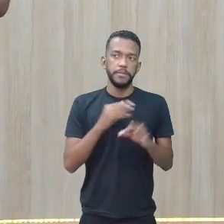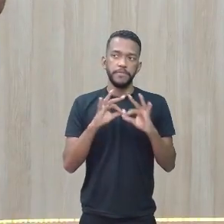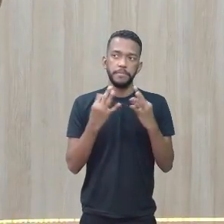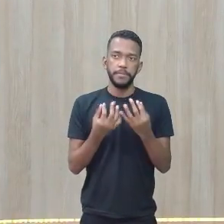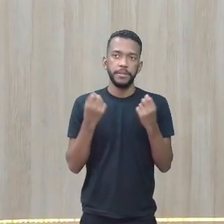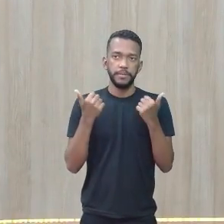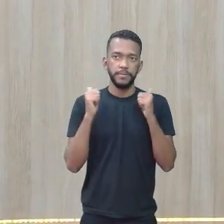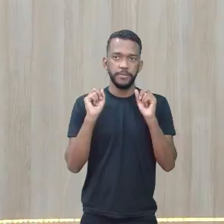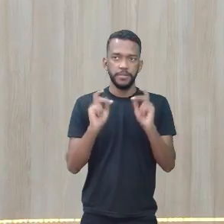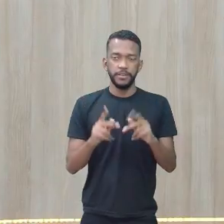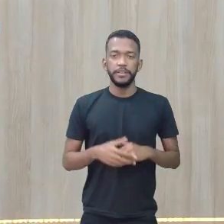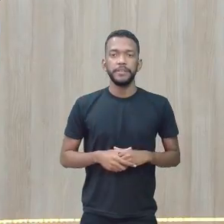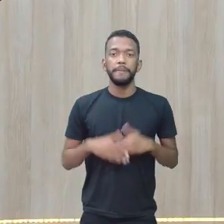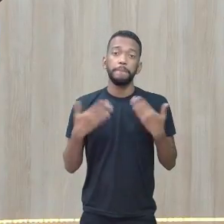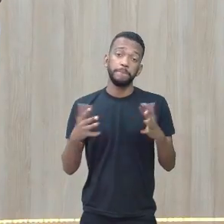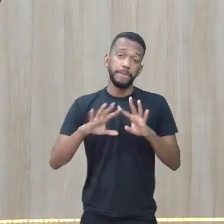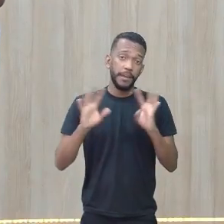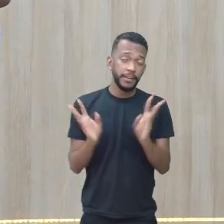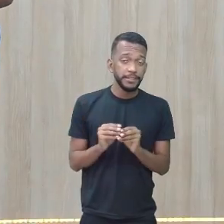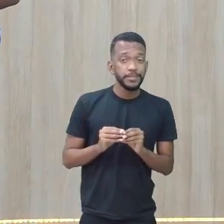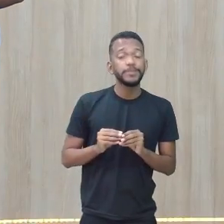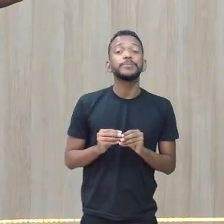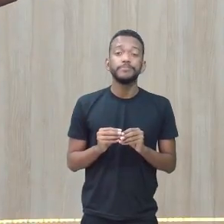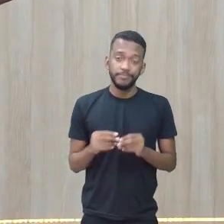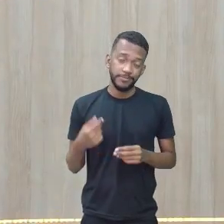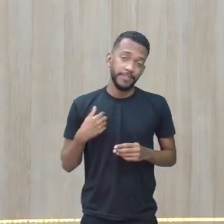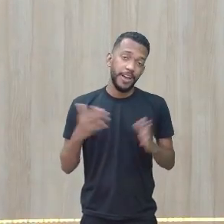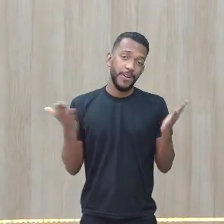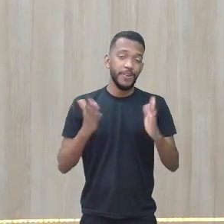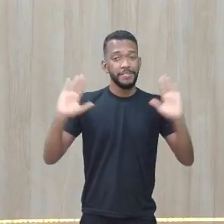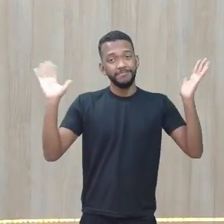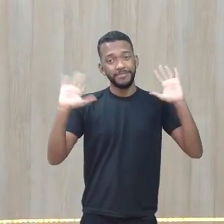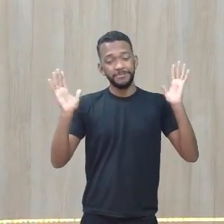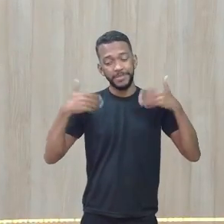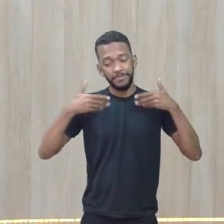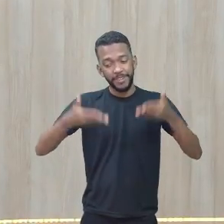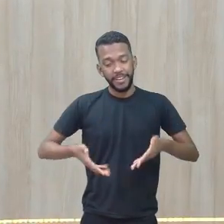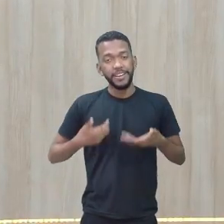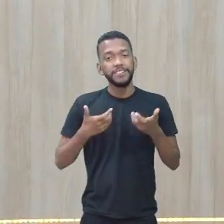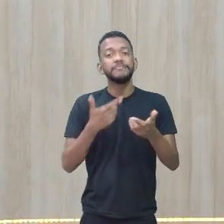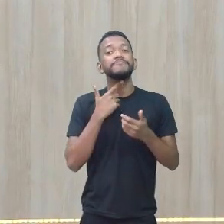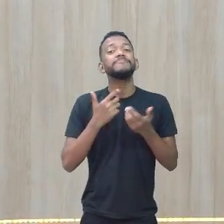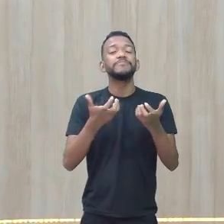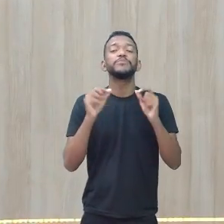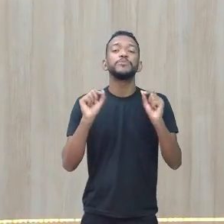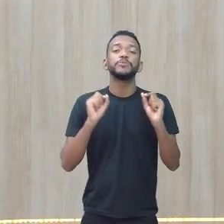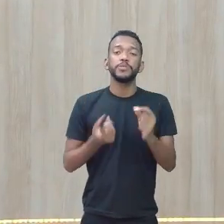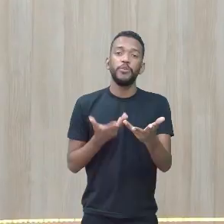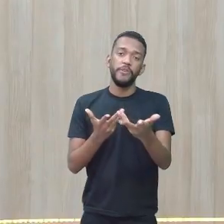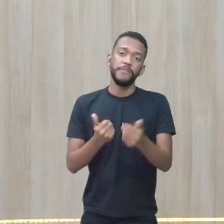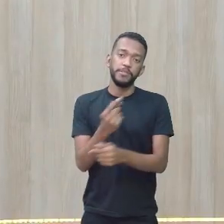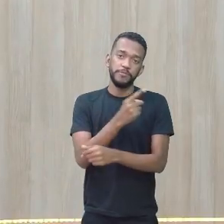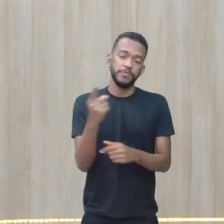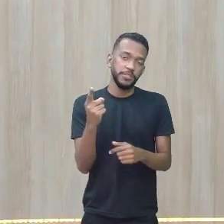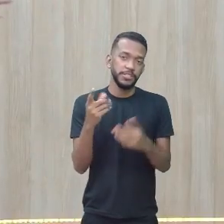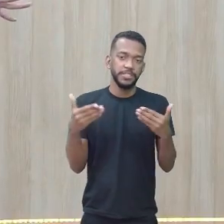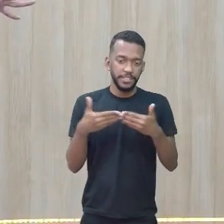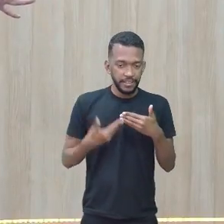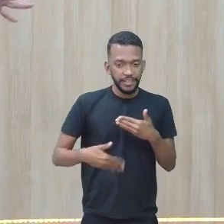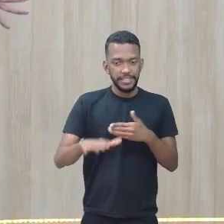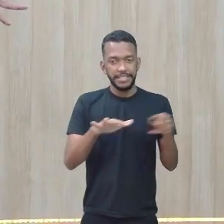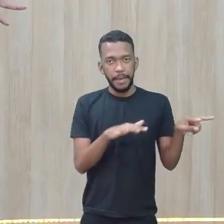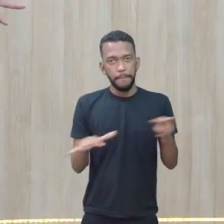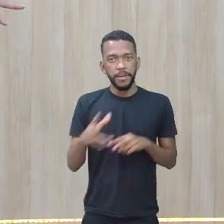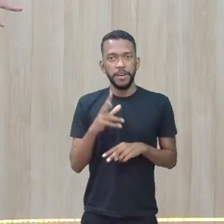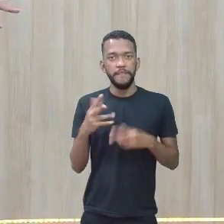familiares, tá certo? E é isso, gente. Eu me despeço por aqui. Quero deixar o convite para vocês, porque essa semana inteira a